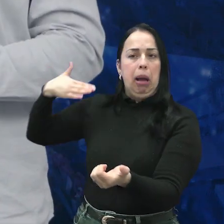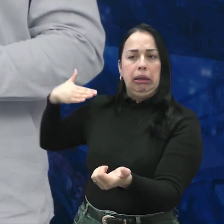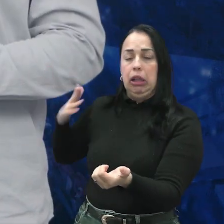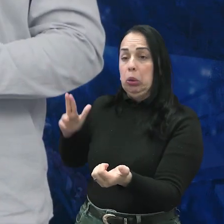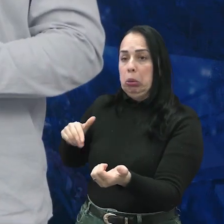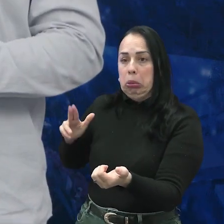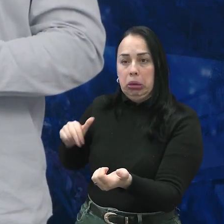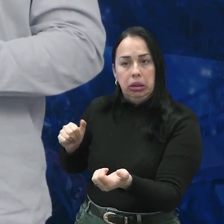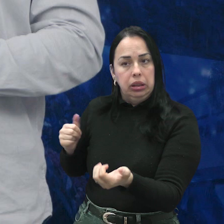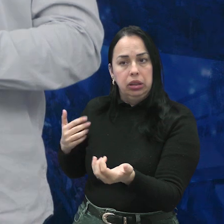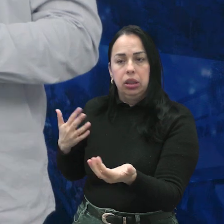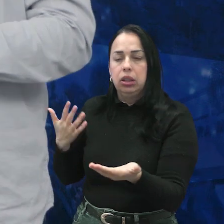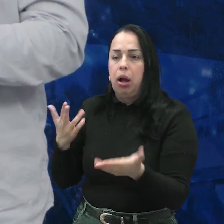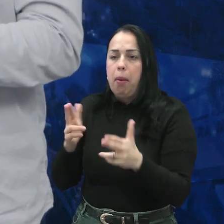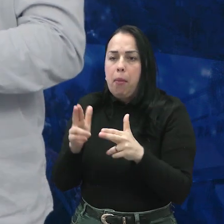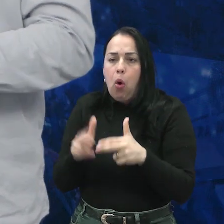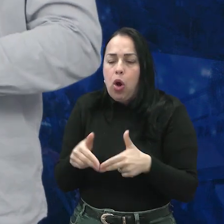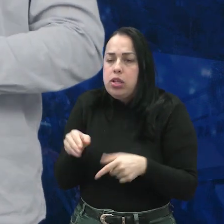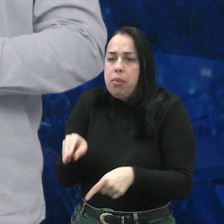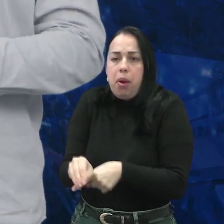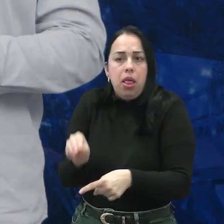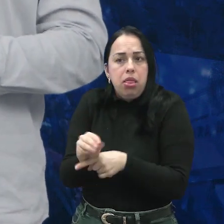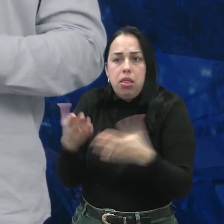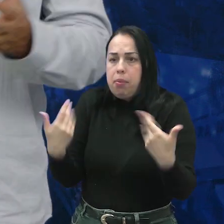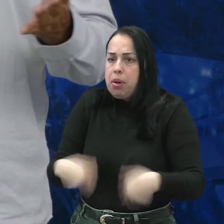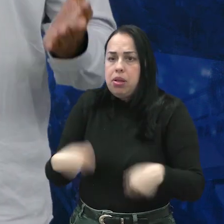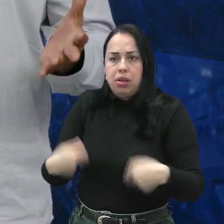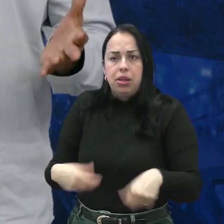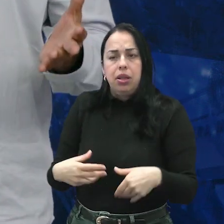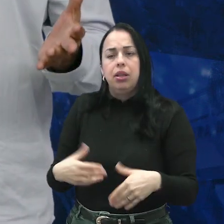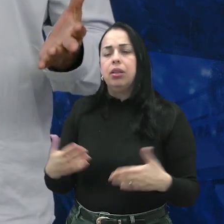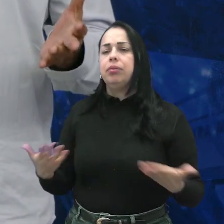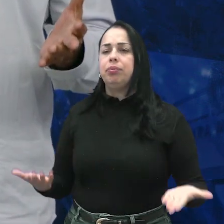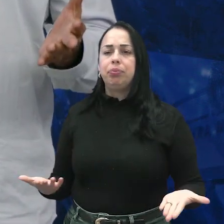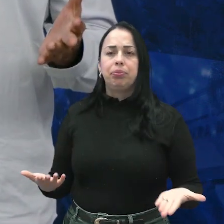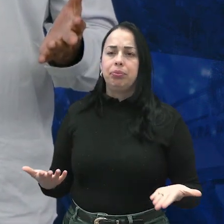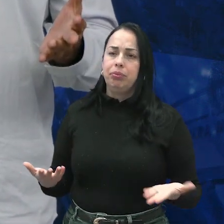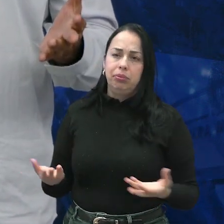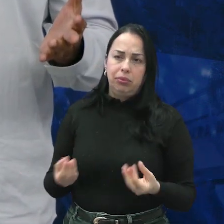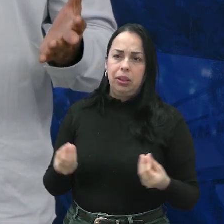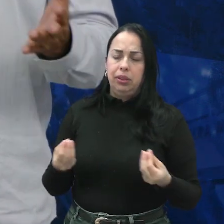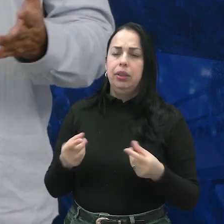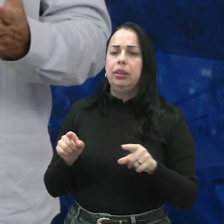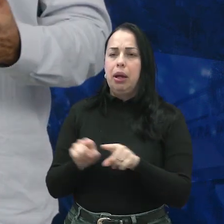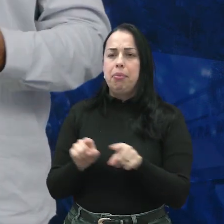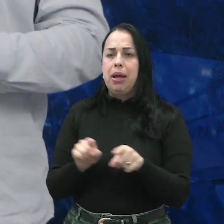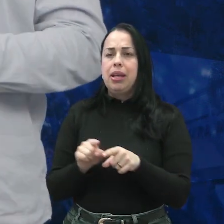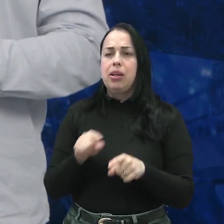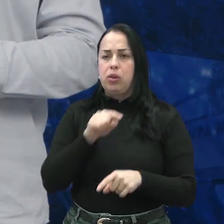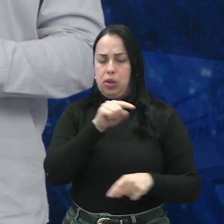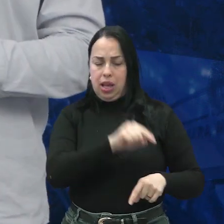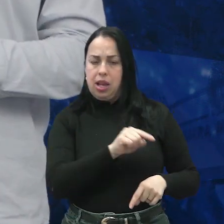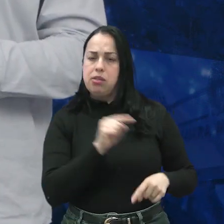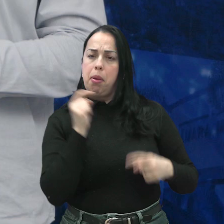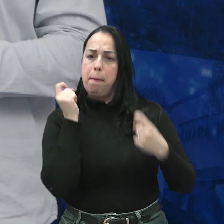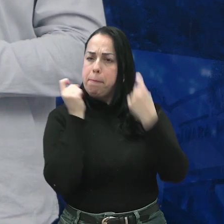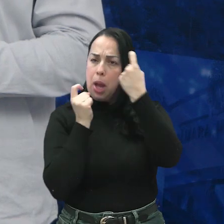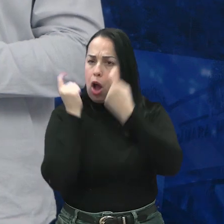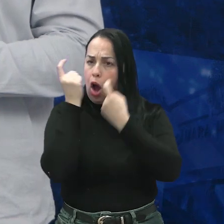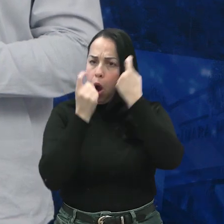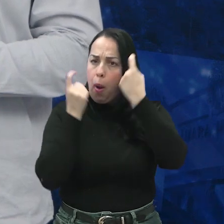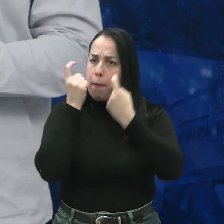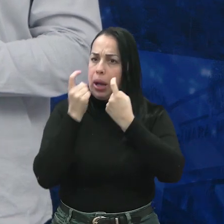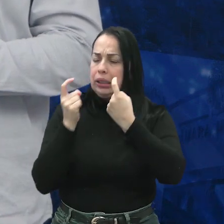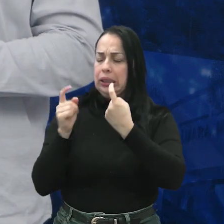na história. Então isso precisa ser preservado. Como não tem acontecido, a preocupação dos ambientalistas com